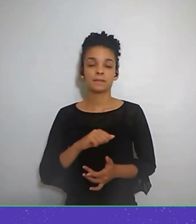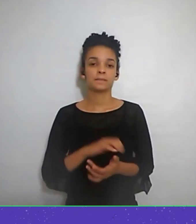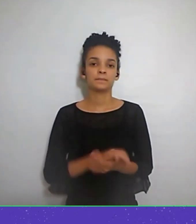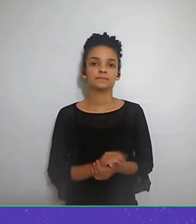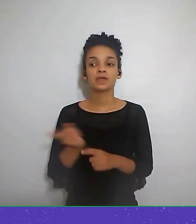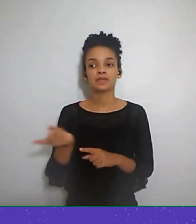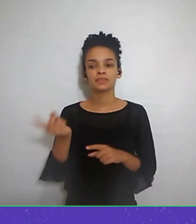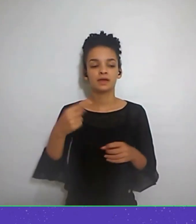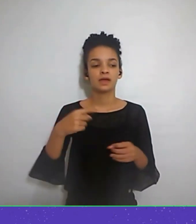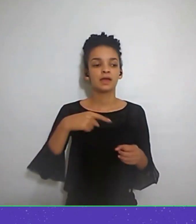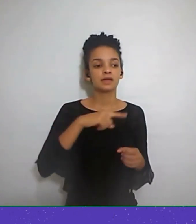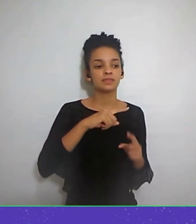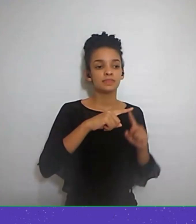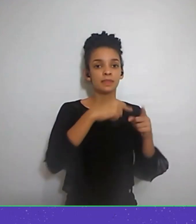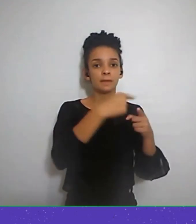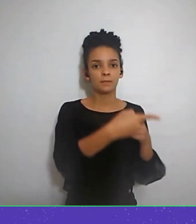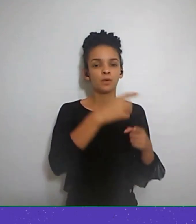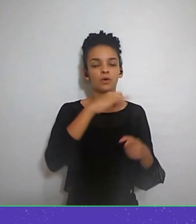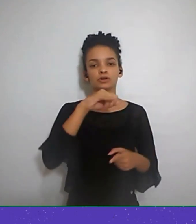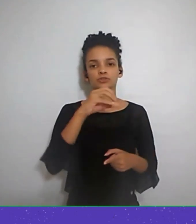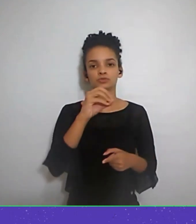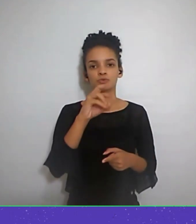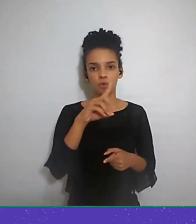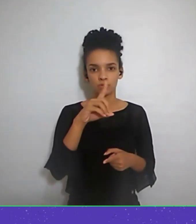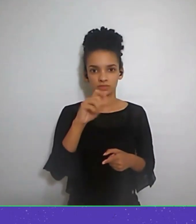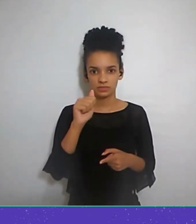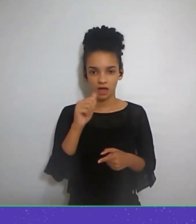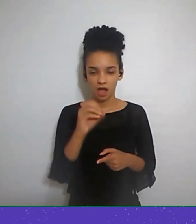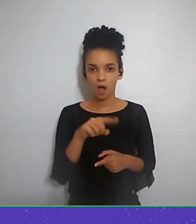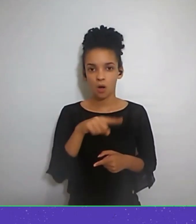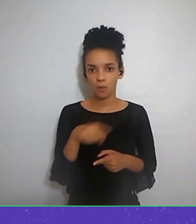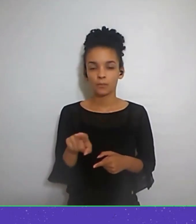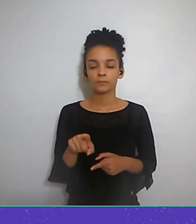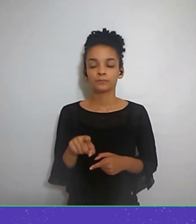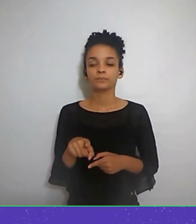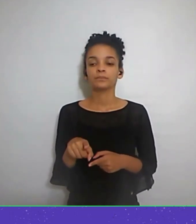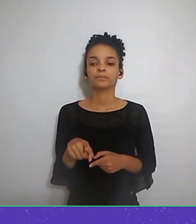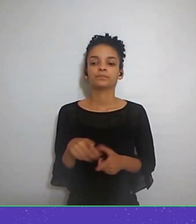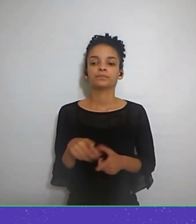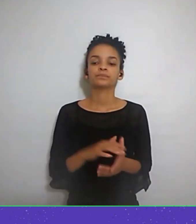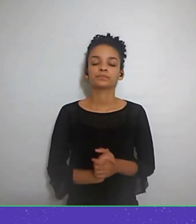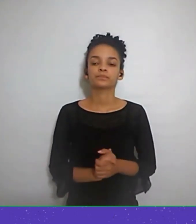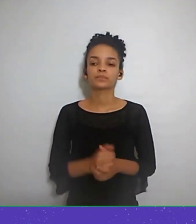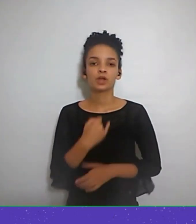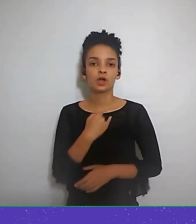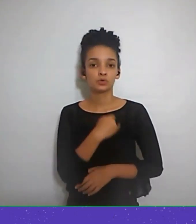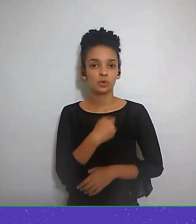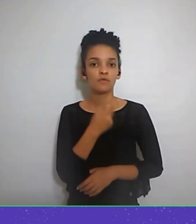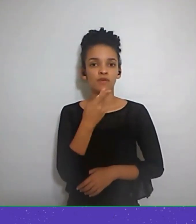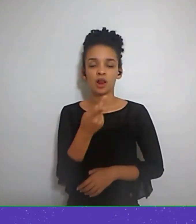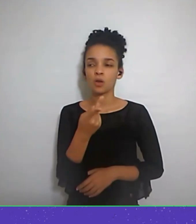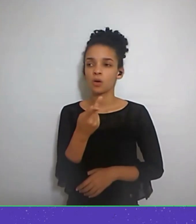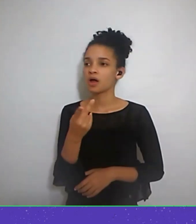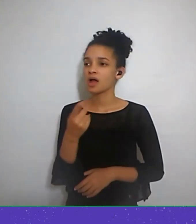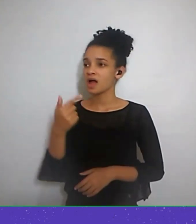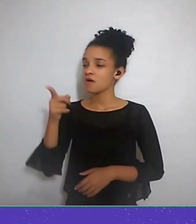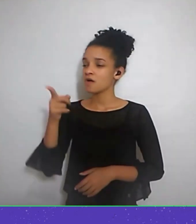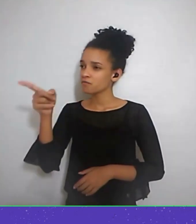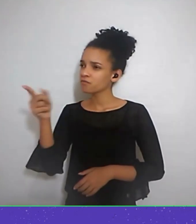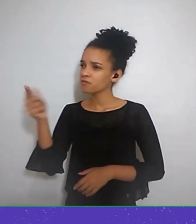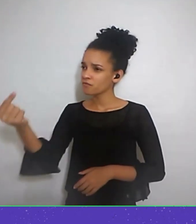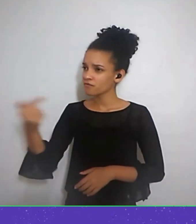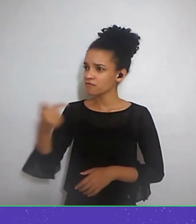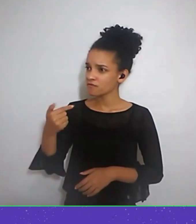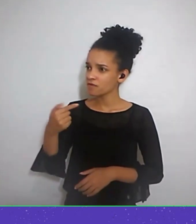batizasse, João disse: e eu que deveria ser batizado por ti, e tu vens a mim? E Jesus